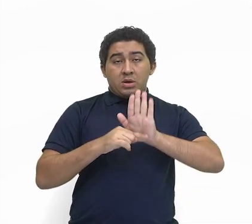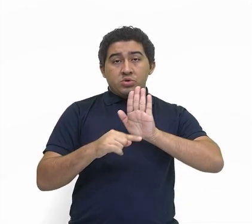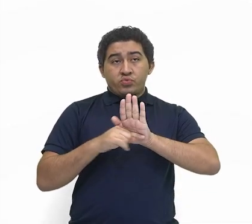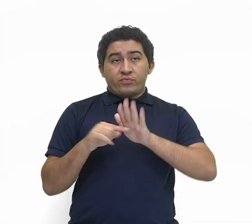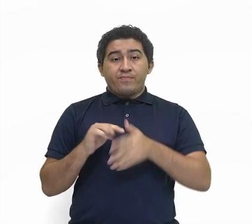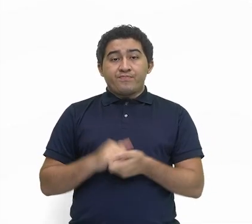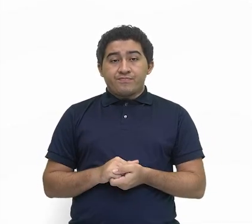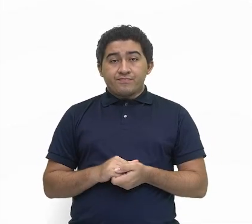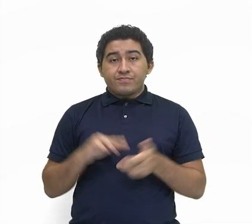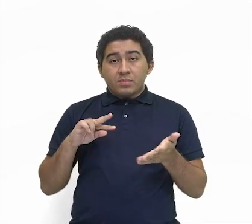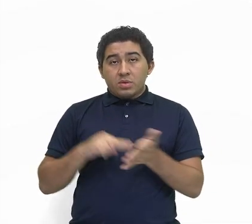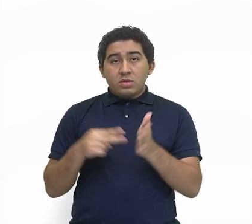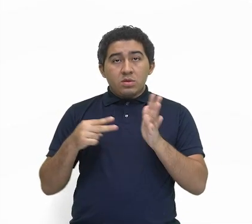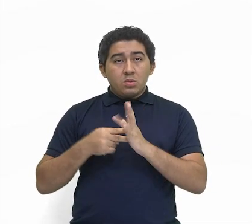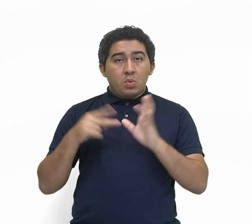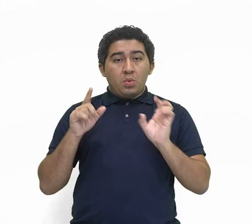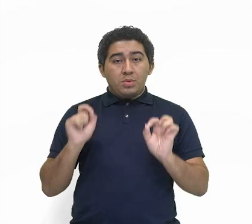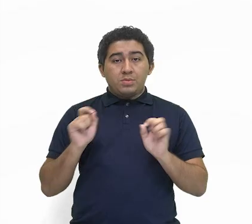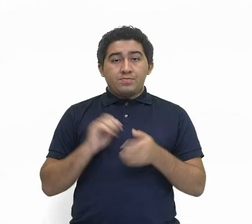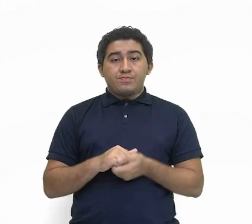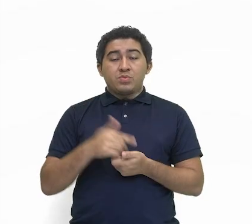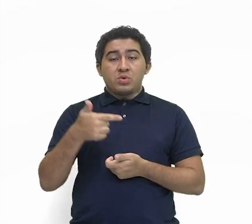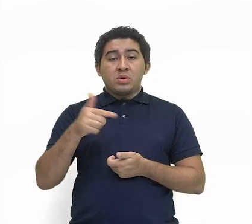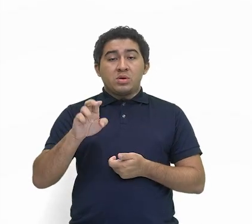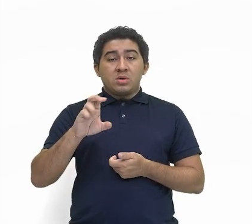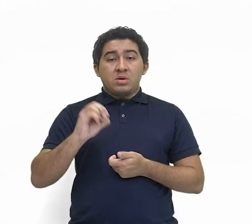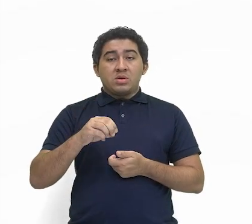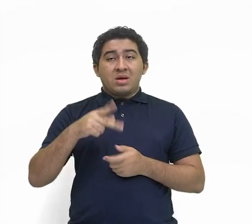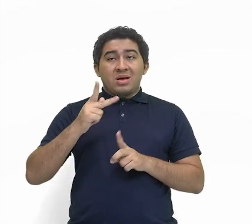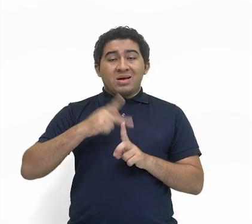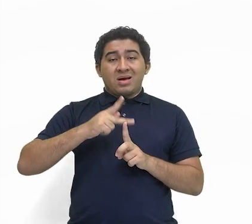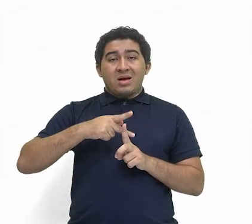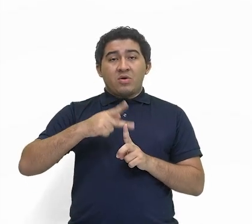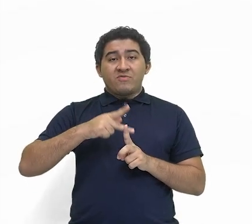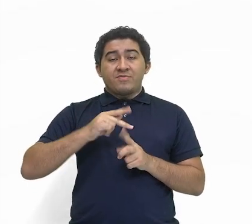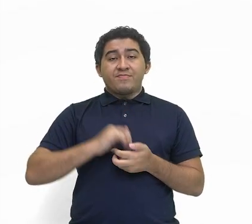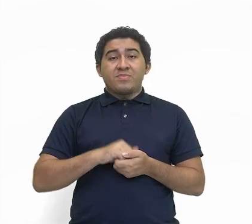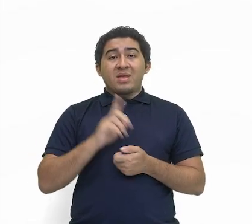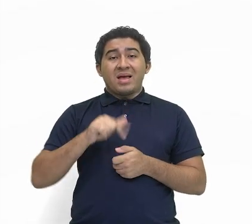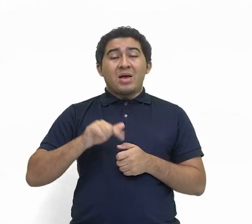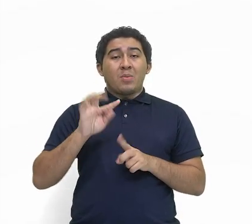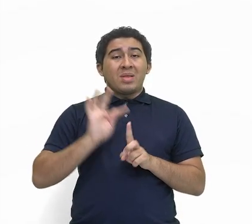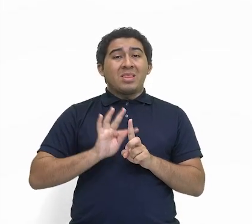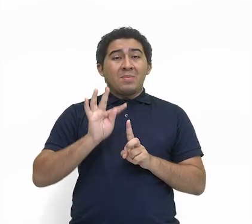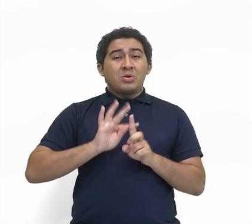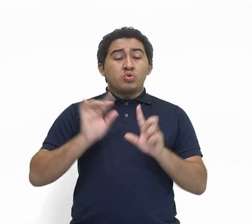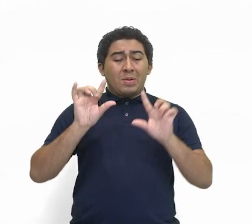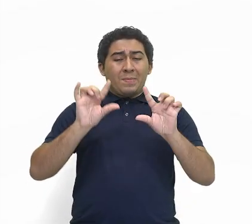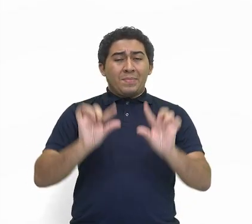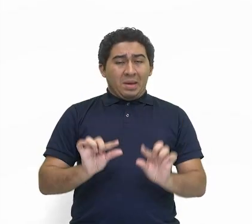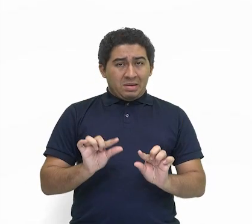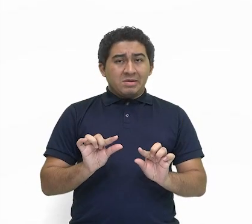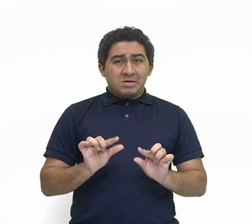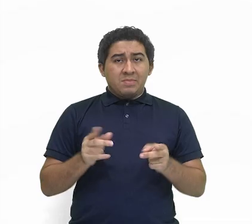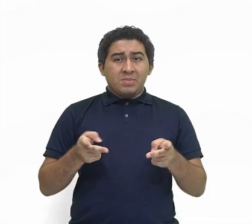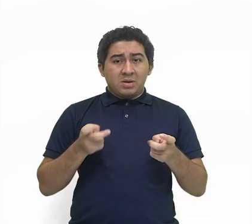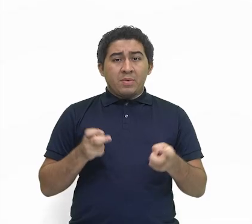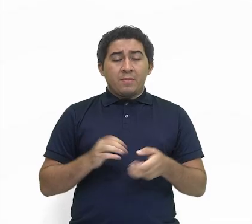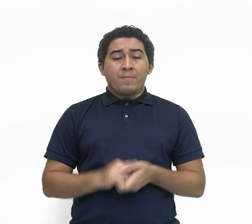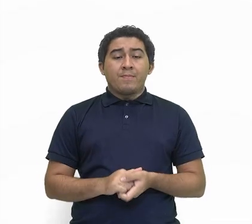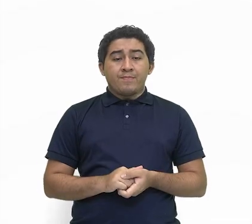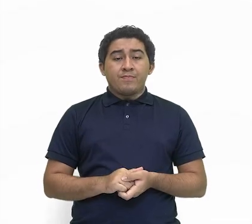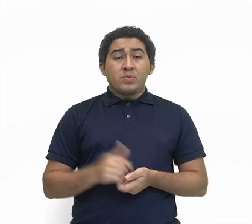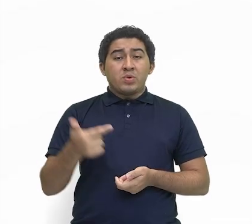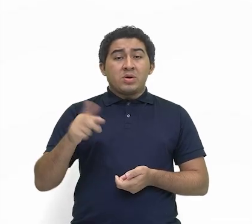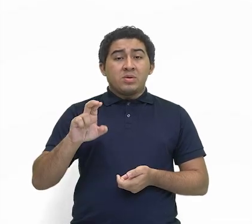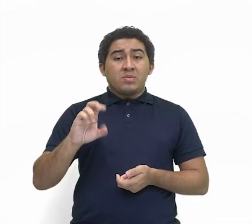Celsius. Ou seja, 250 Kelvin é uma temperatura baixa, vejam só.